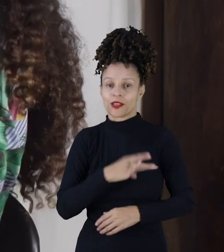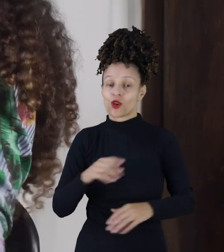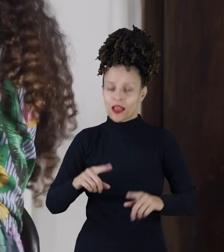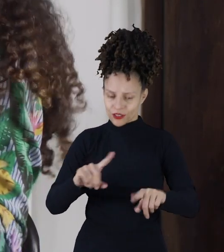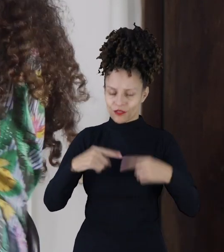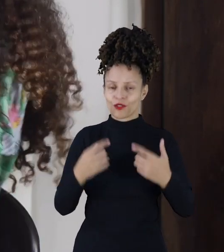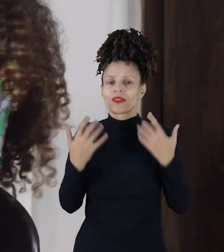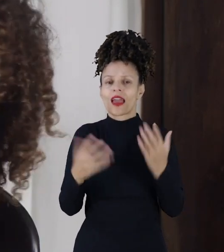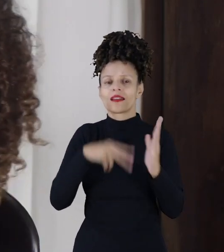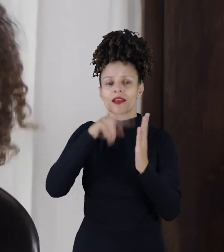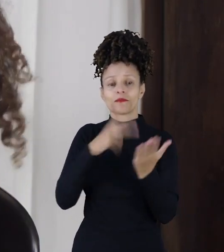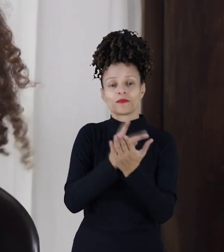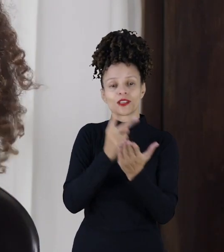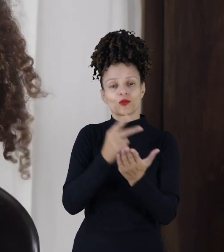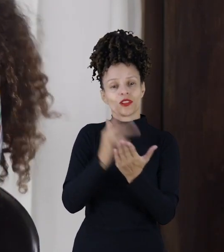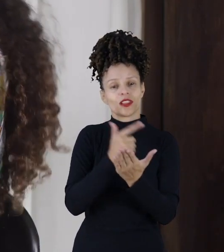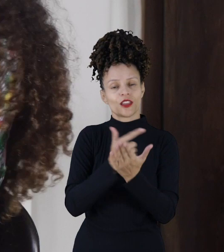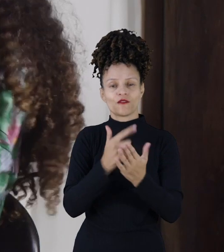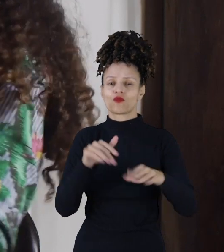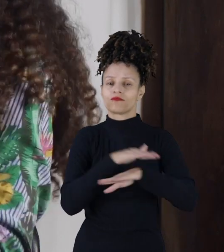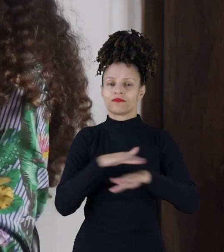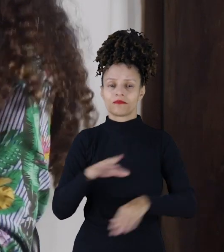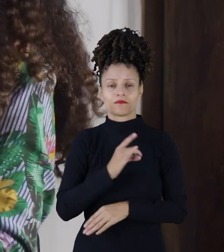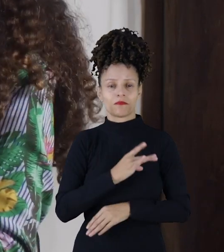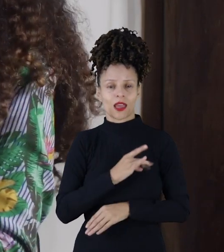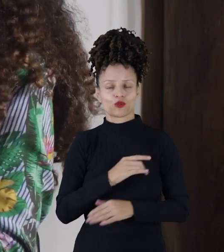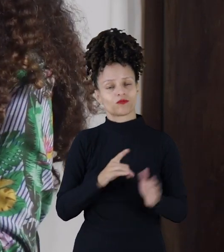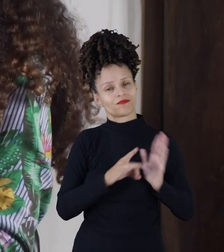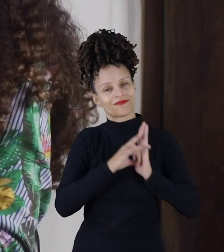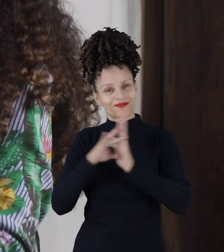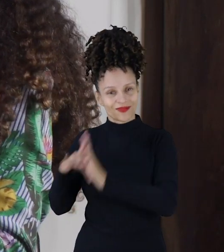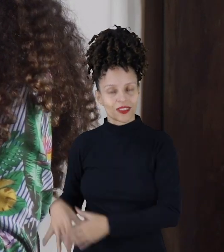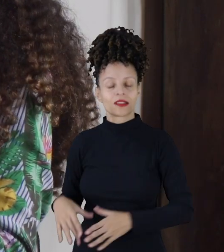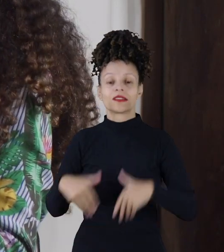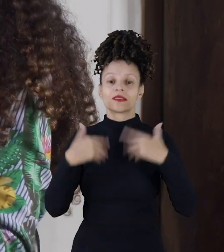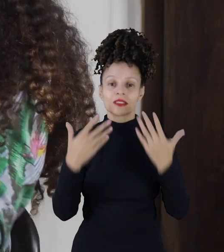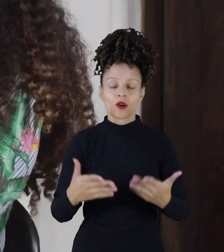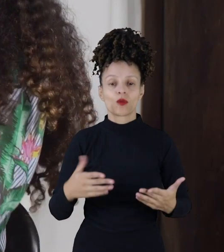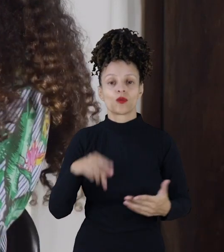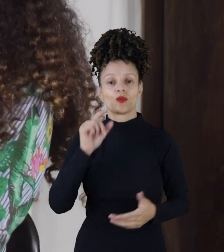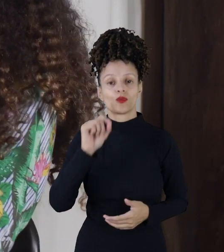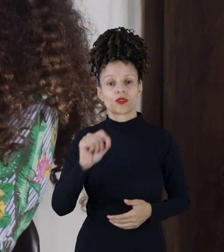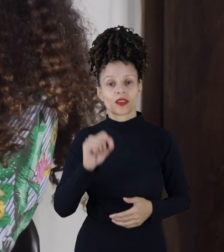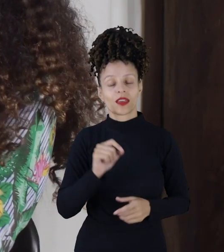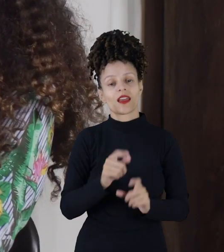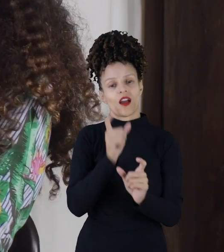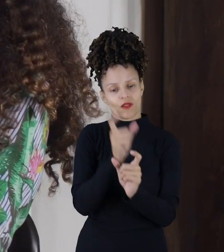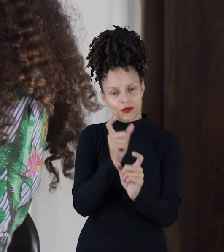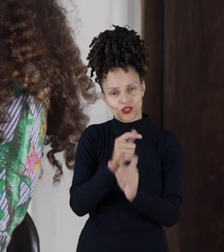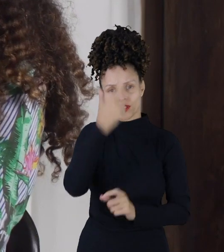ela se desafia que ela quer ler aquele livro para não ter mais aquele sentimento. Então, além de ser